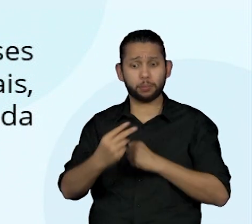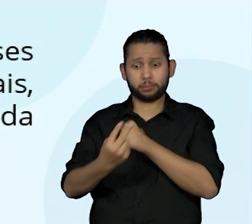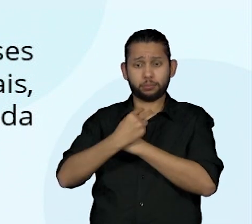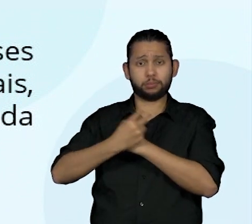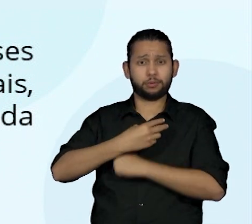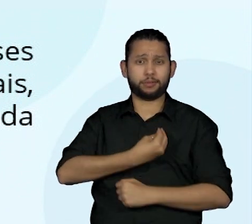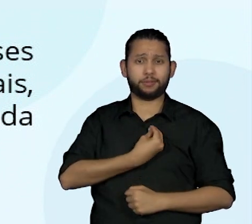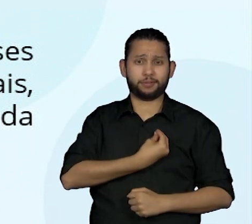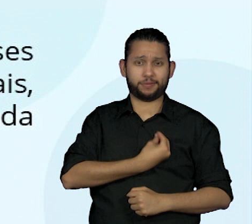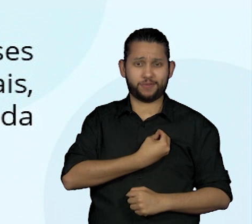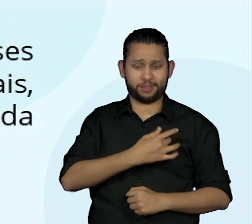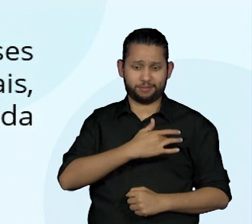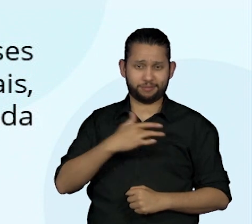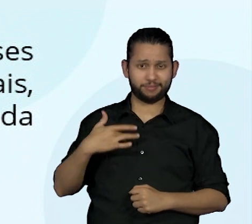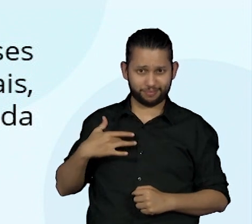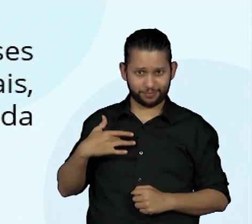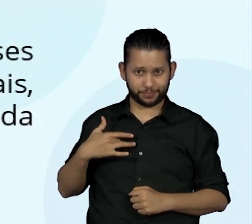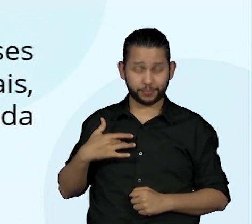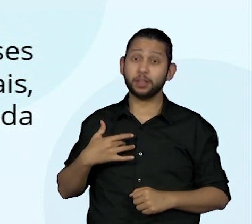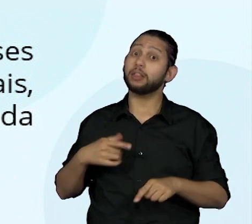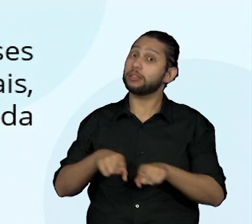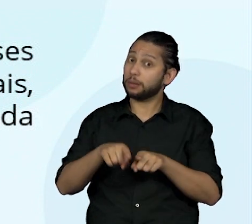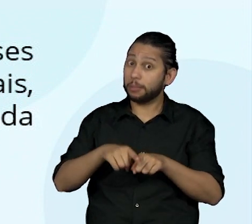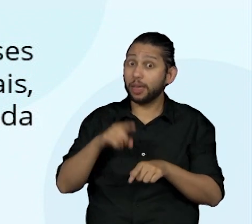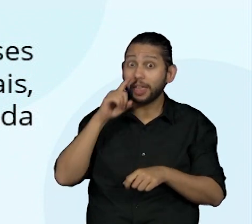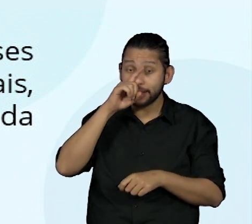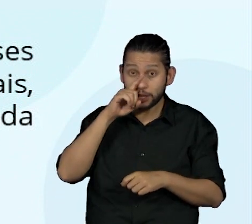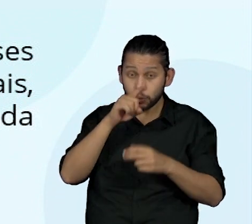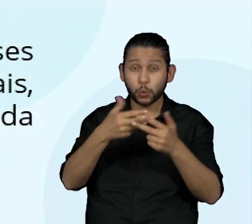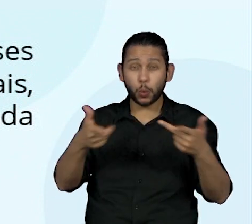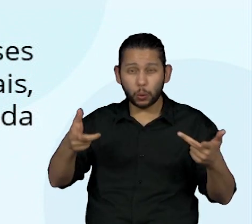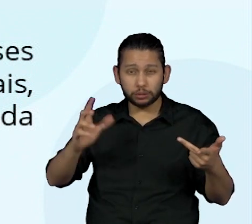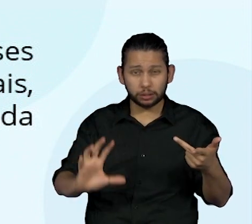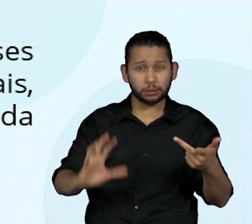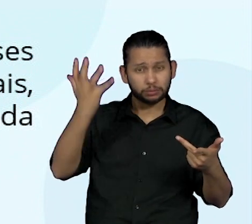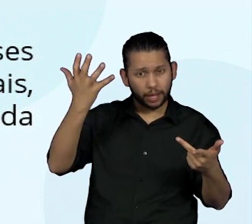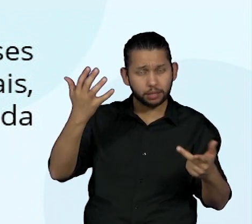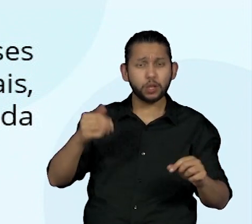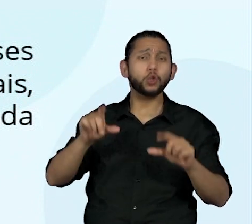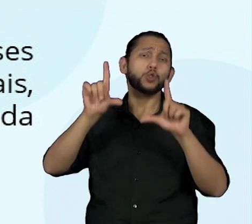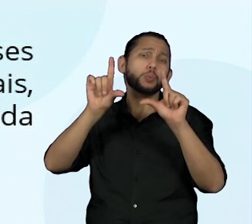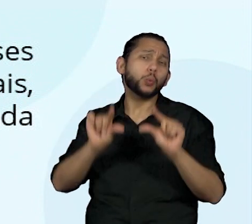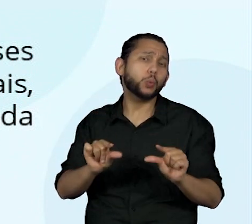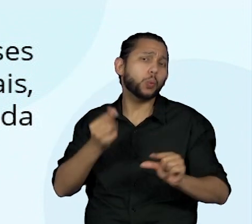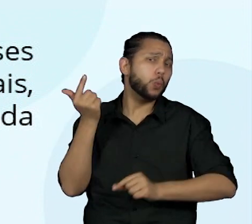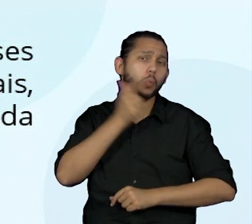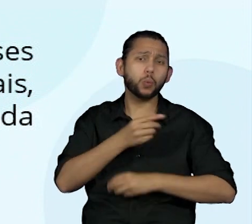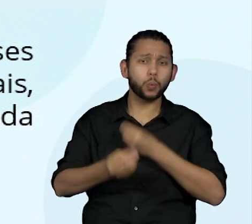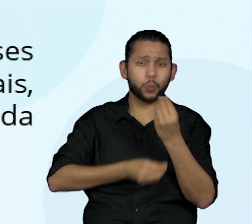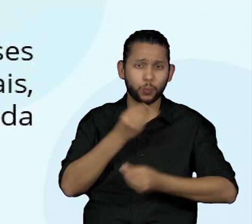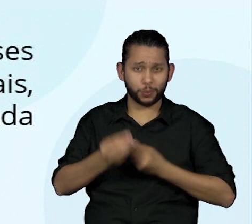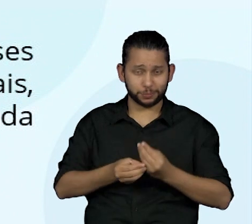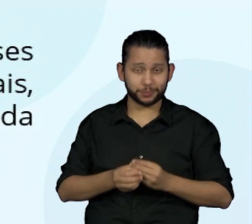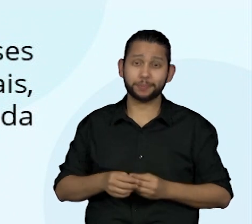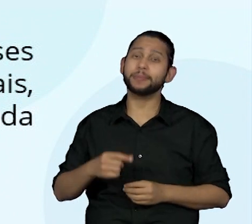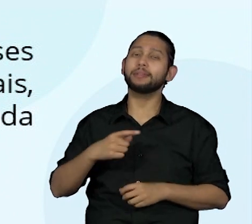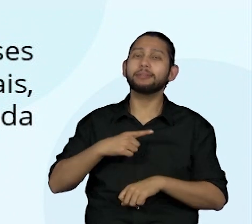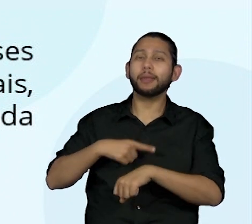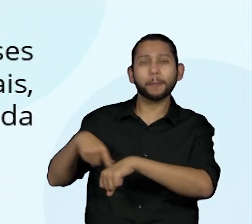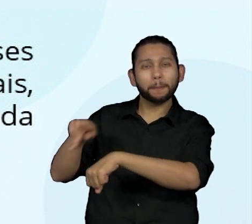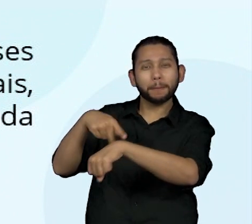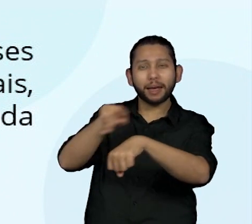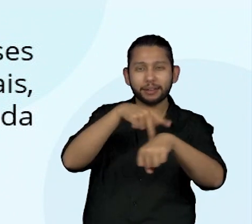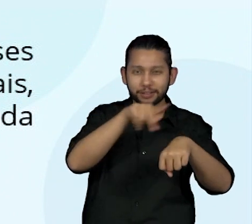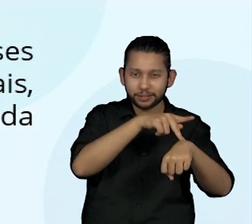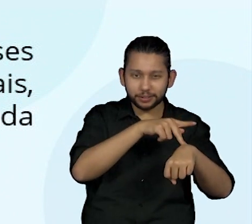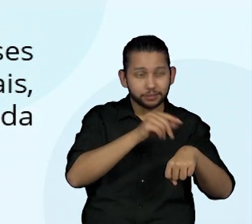para diminuir ou evitar os riscos e desastres naturais. Associar o desenvolvimento econômico dos países